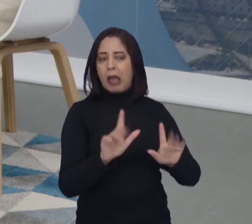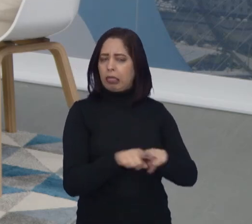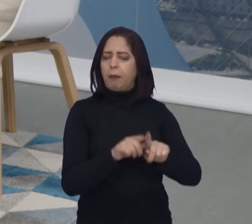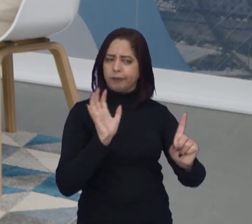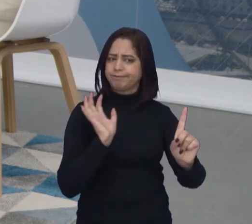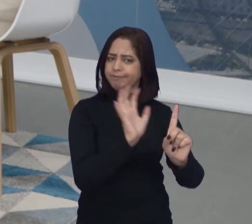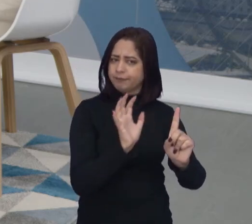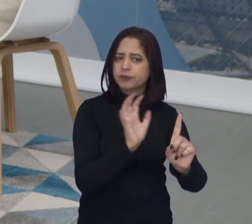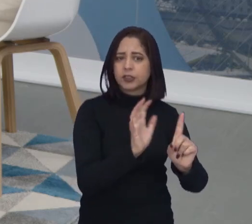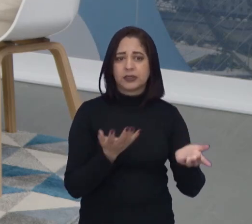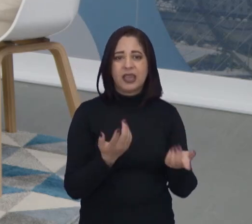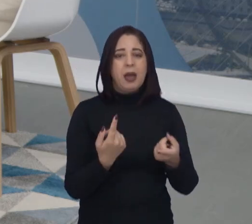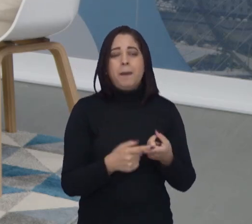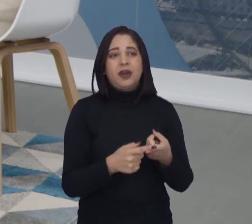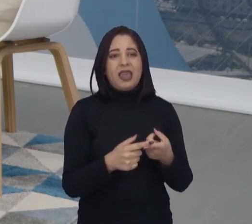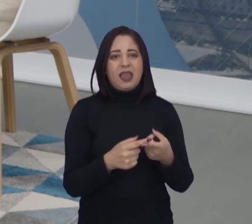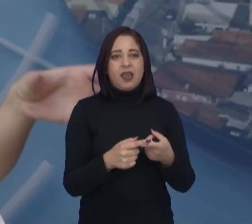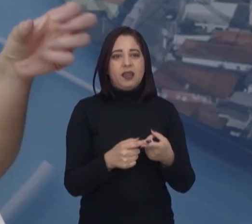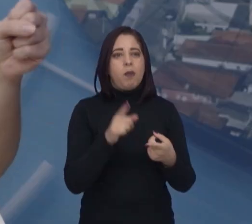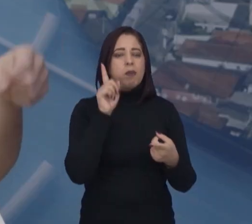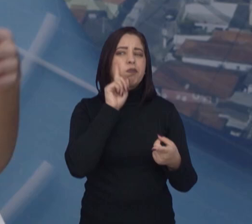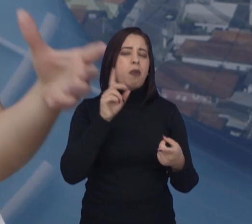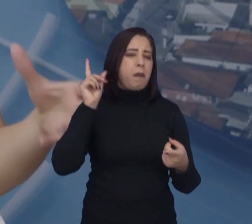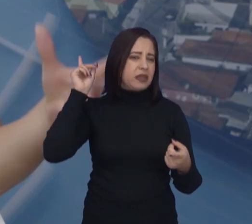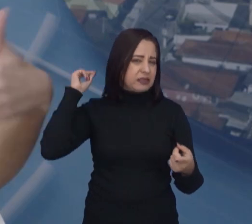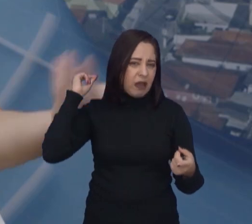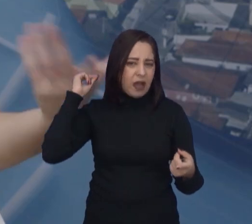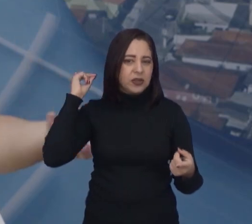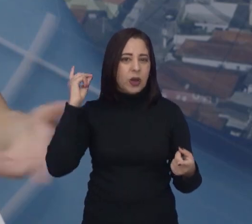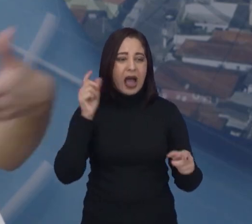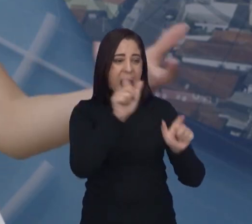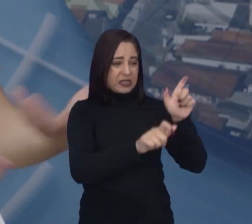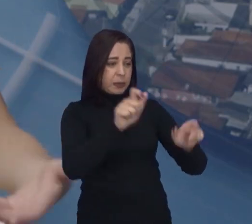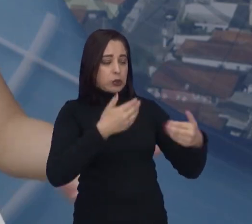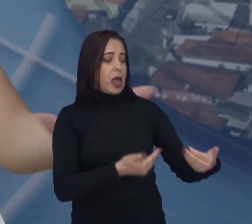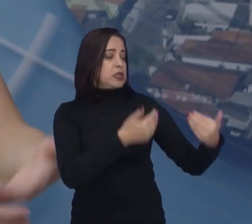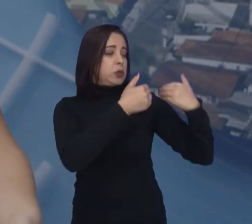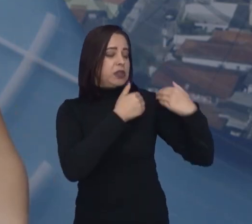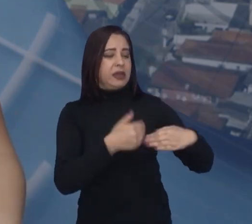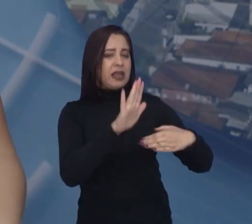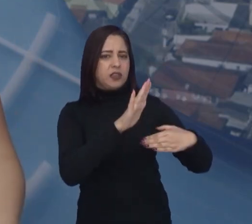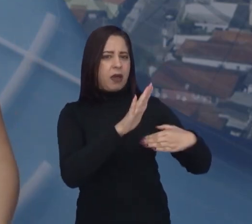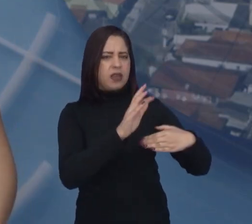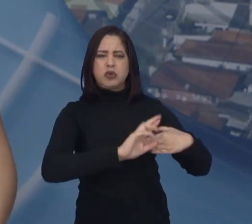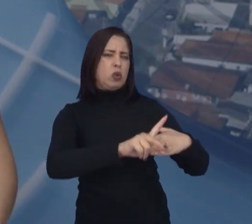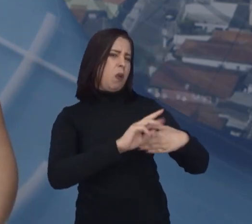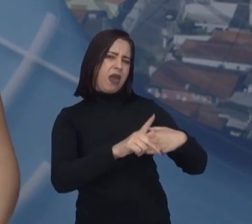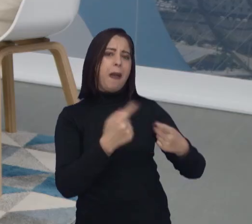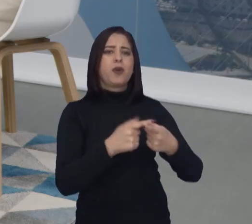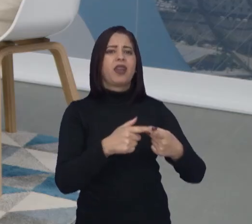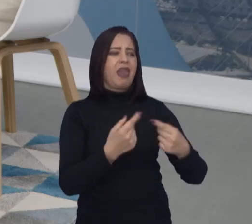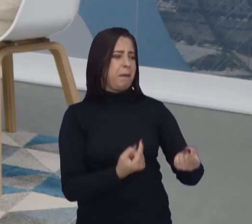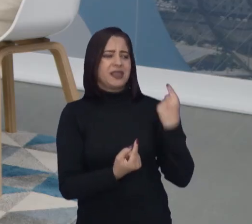né? Não pode se dizer que antigamente as pessoas eram mais responsáveis, não, é porque realmente o mundo era outro, né? O